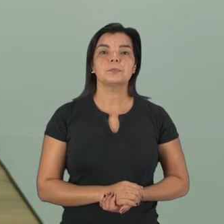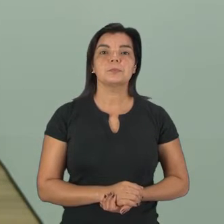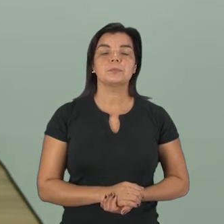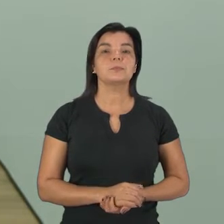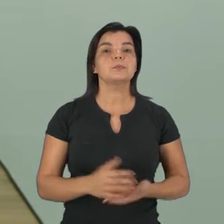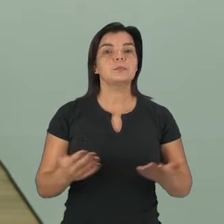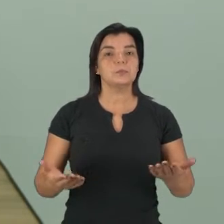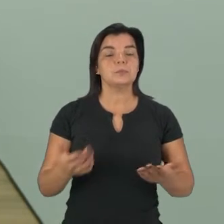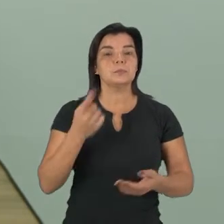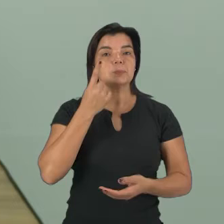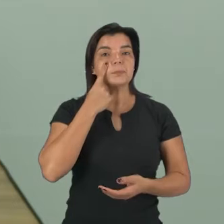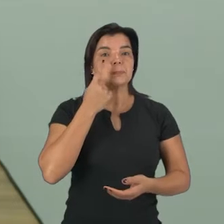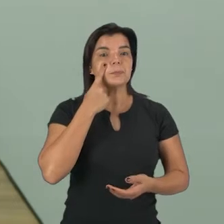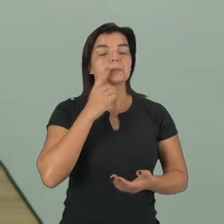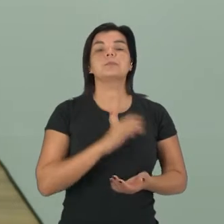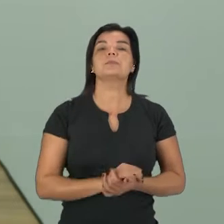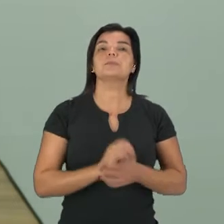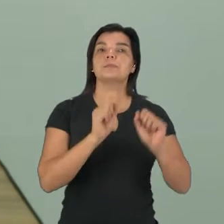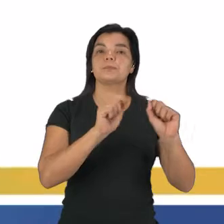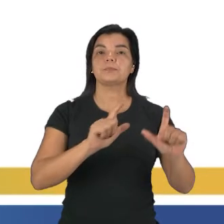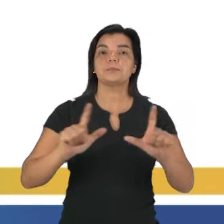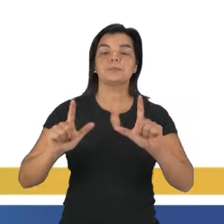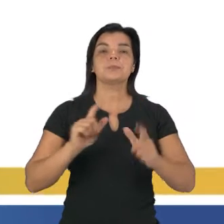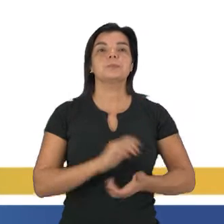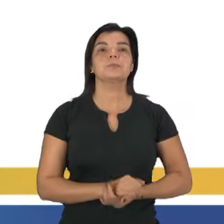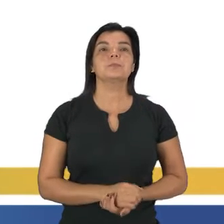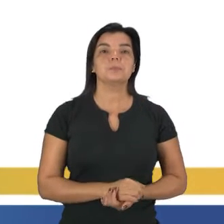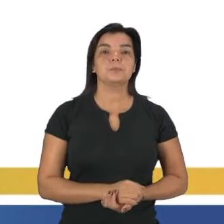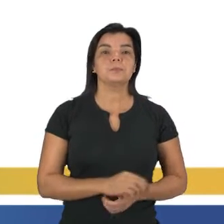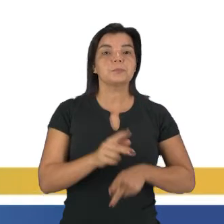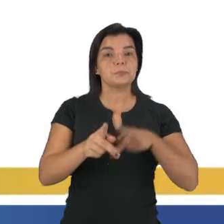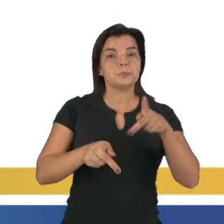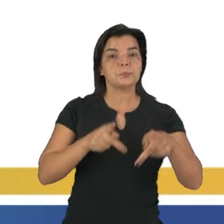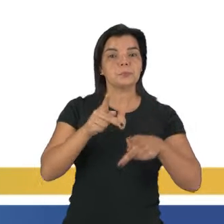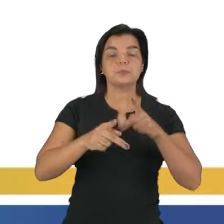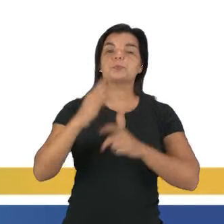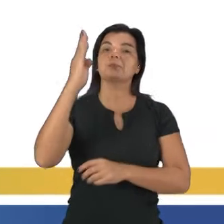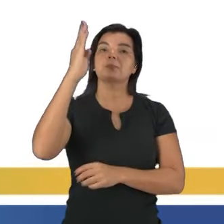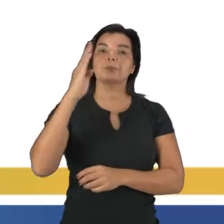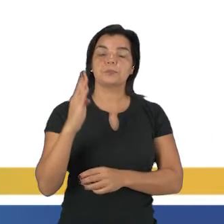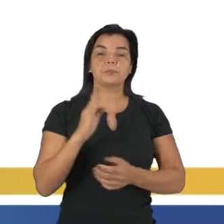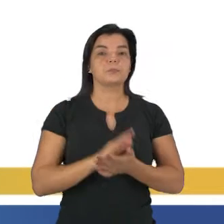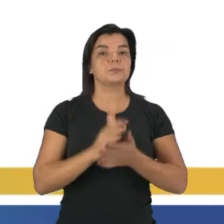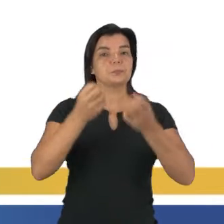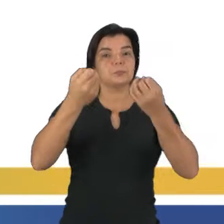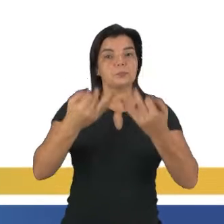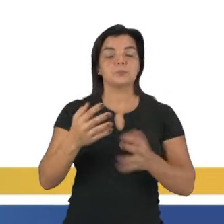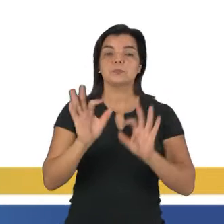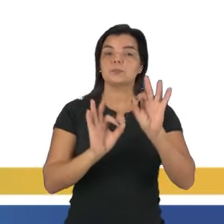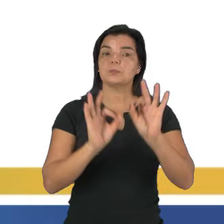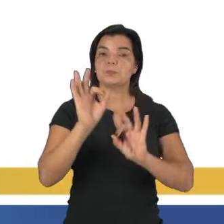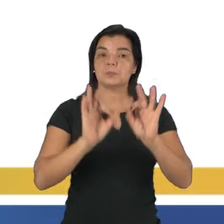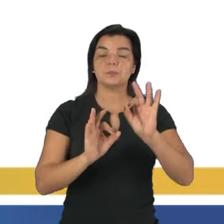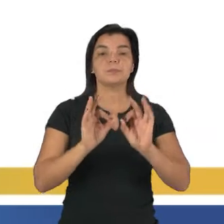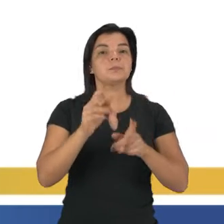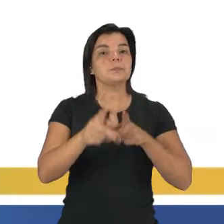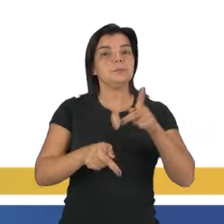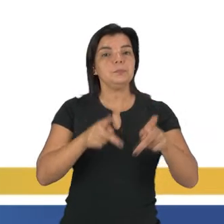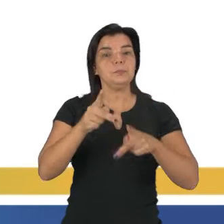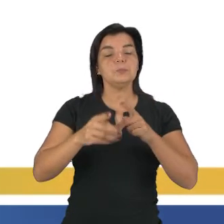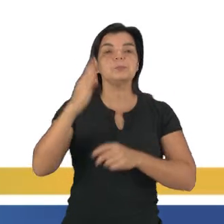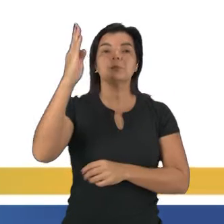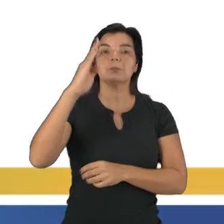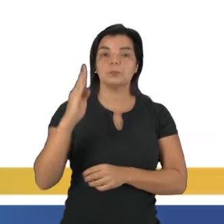Olha só, acompanha comigo aí na telinha. O povo brasileiro. Ao falar da formação do povo brasileiro,